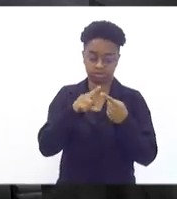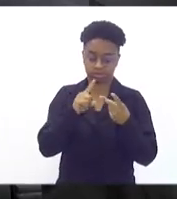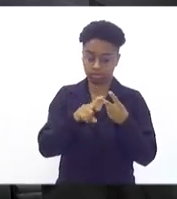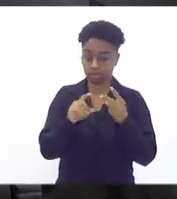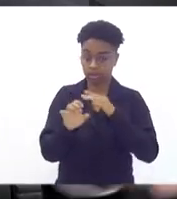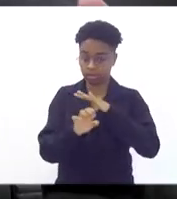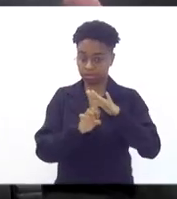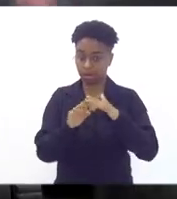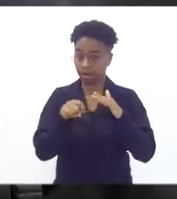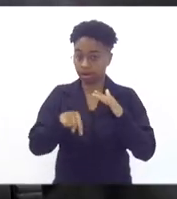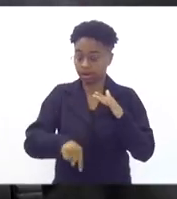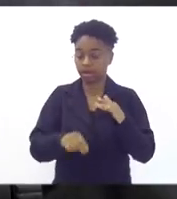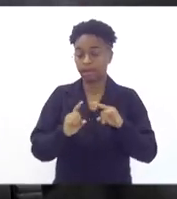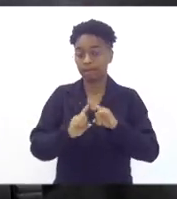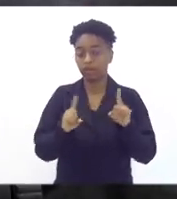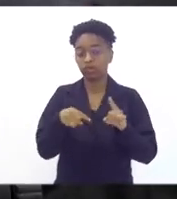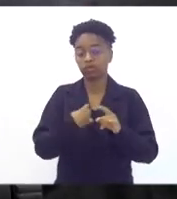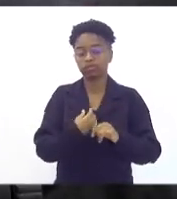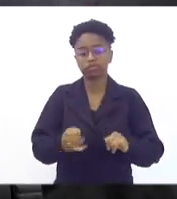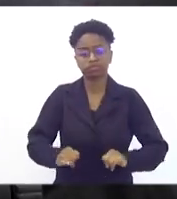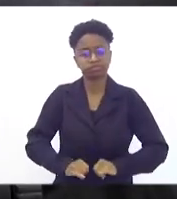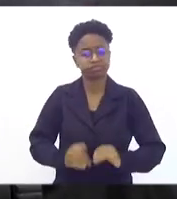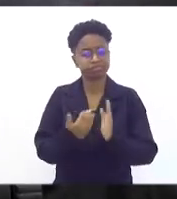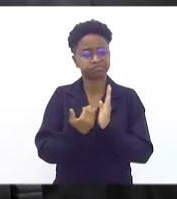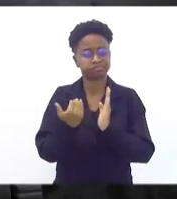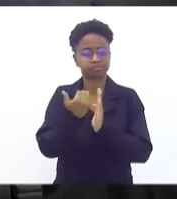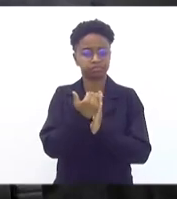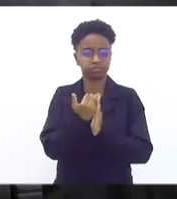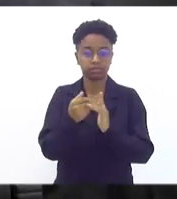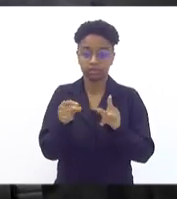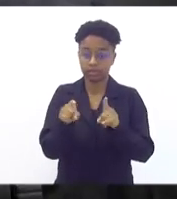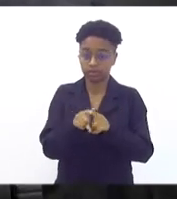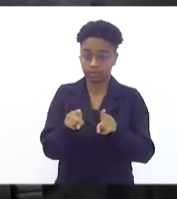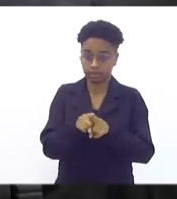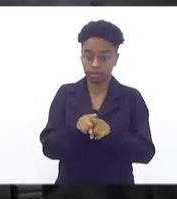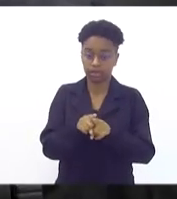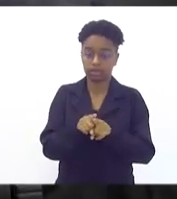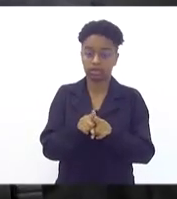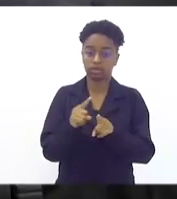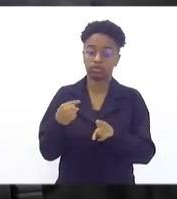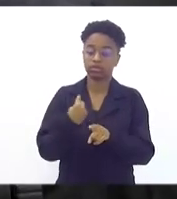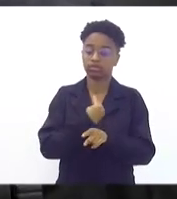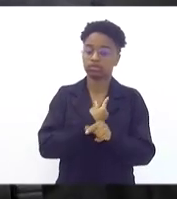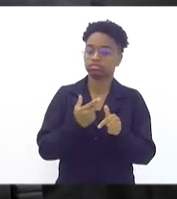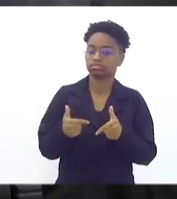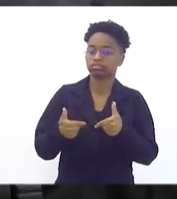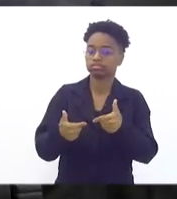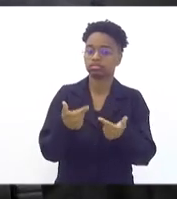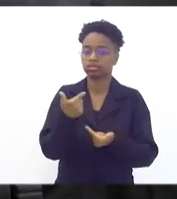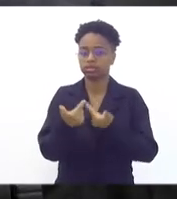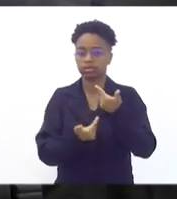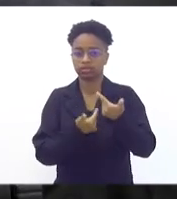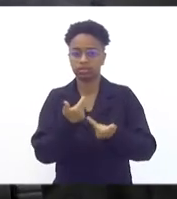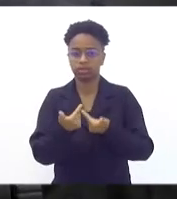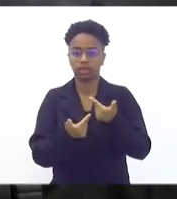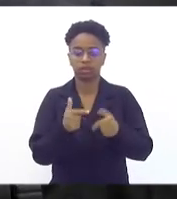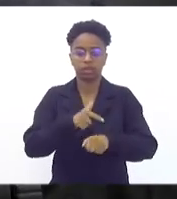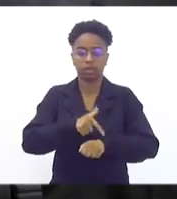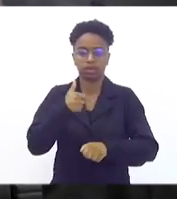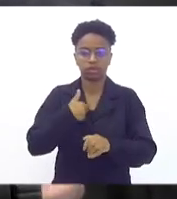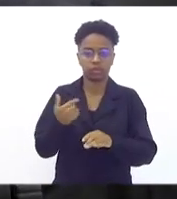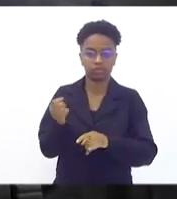e o nosso sofrimento é o mais absoluto possível E também nós temos feito um trabalho desde que entrei na